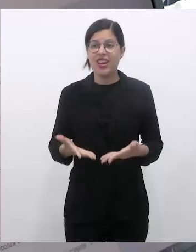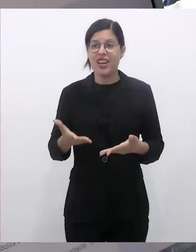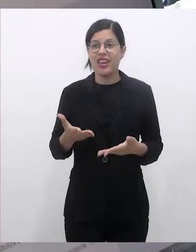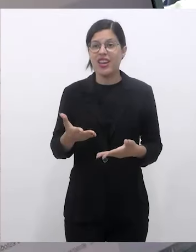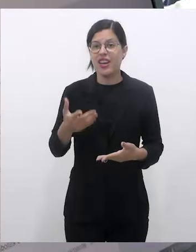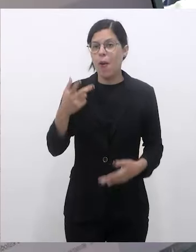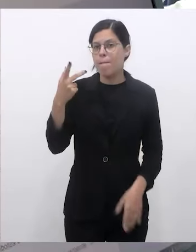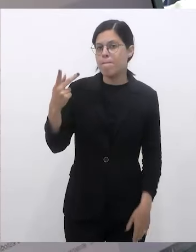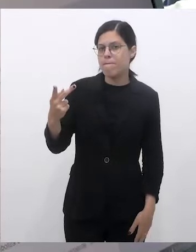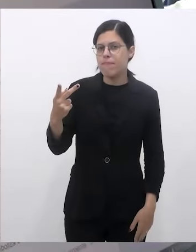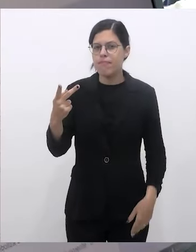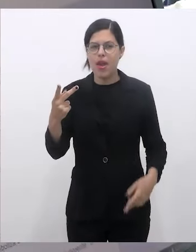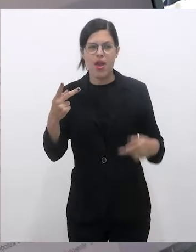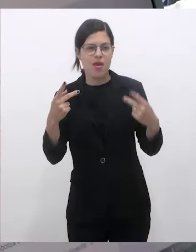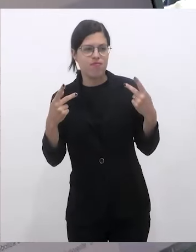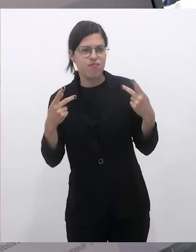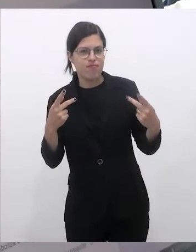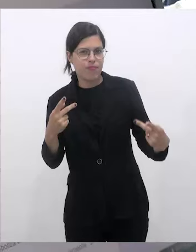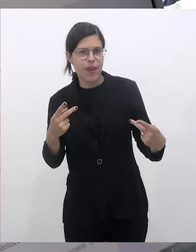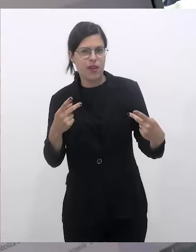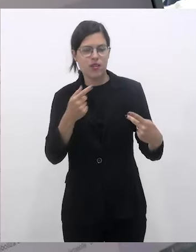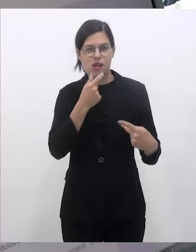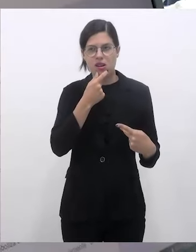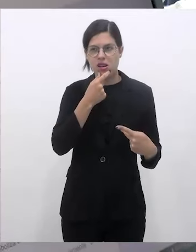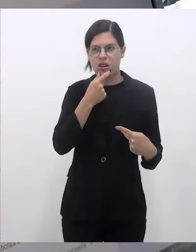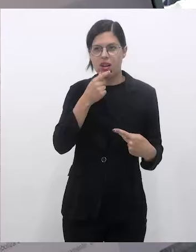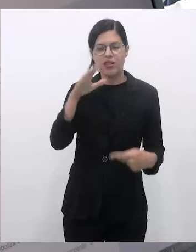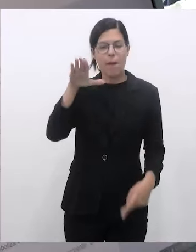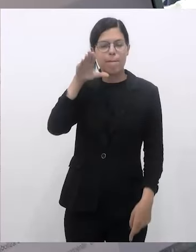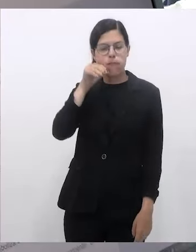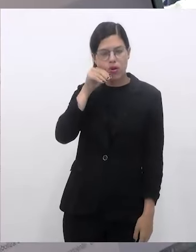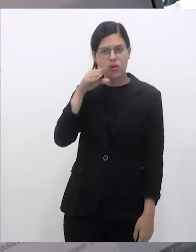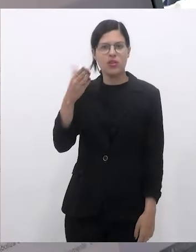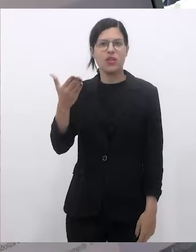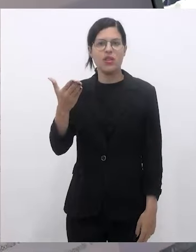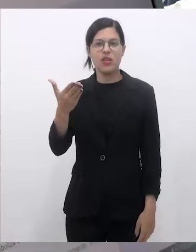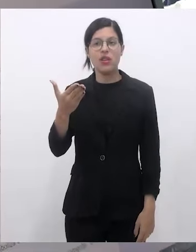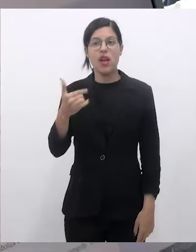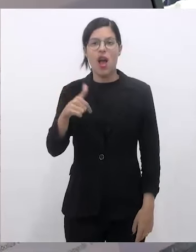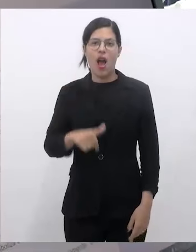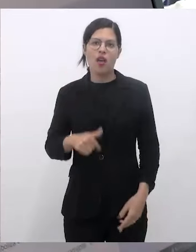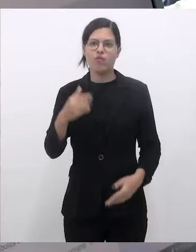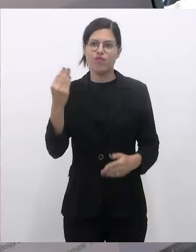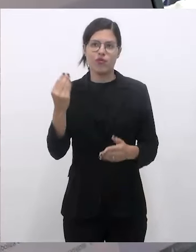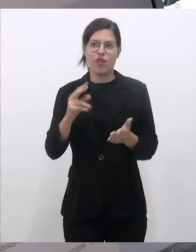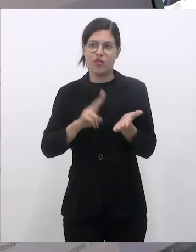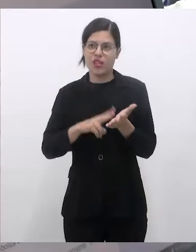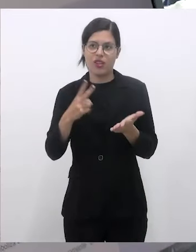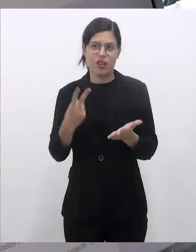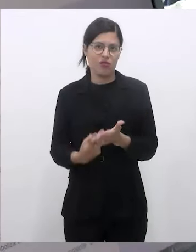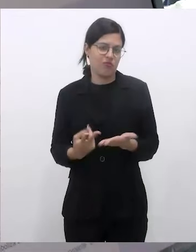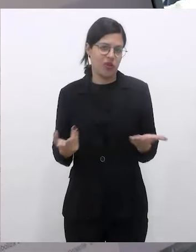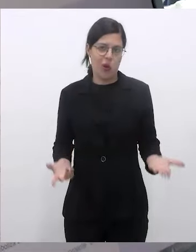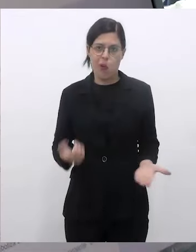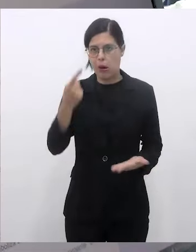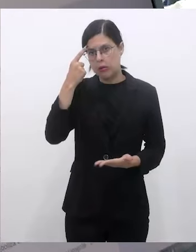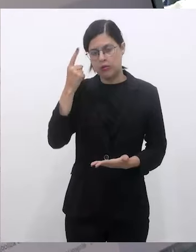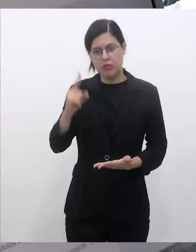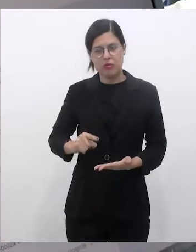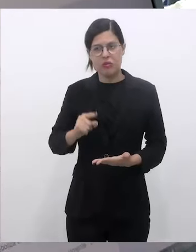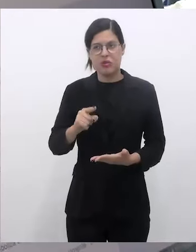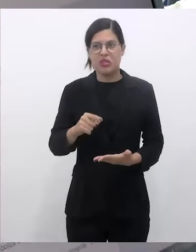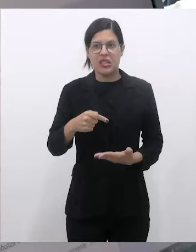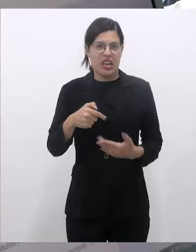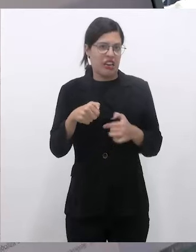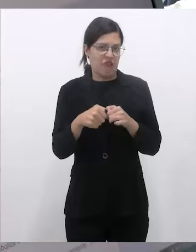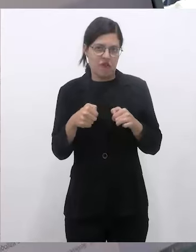bilabial do P, pare, pull, e aí botaram essa tradução. Eu não sei quem